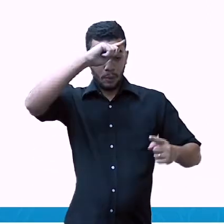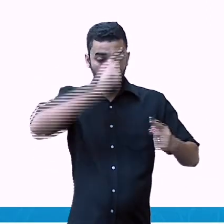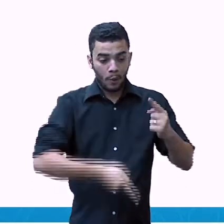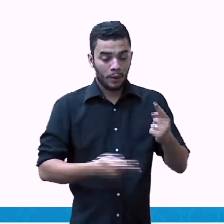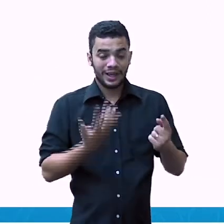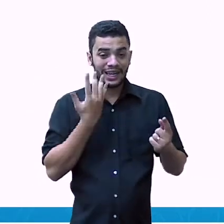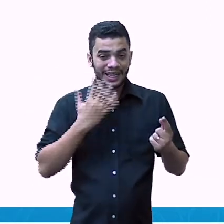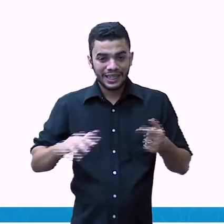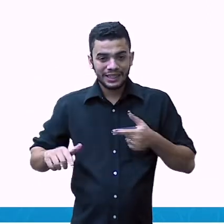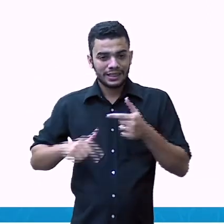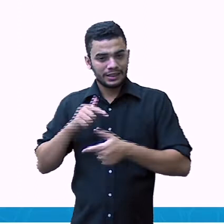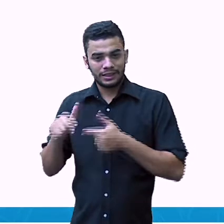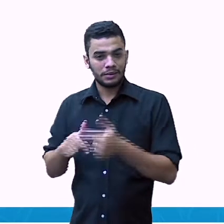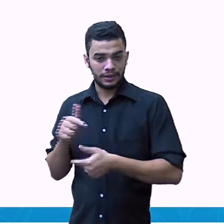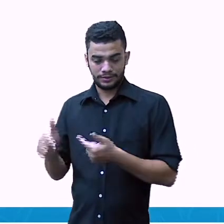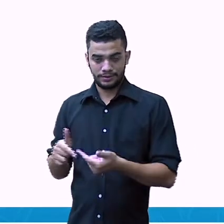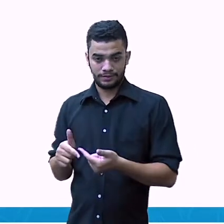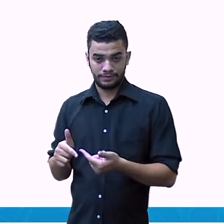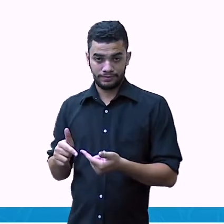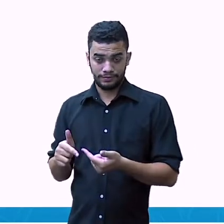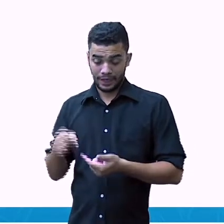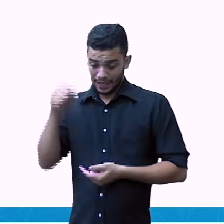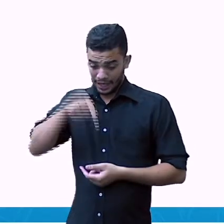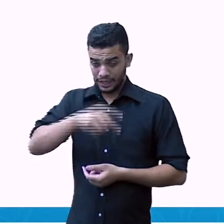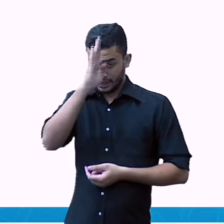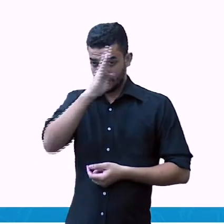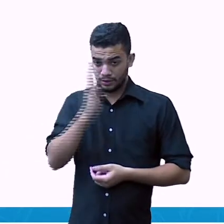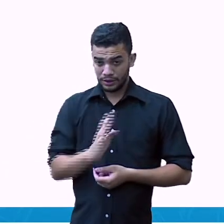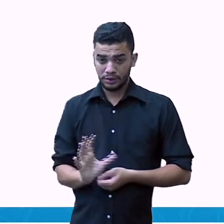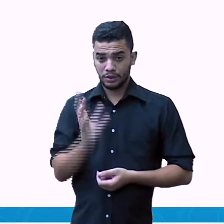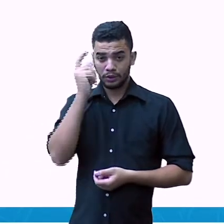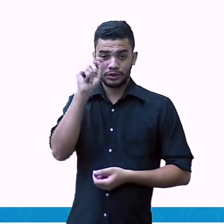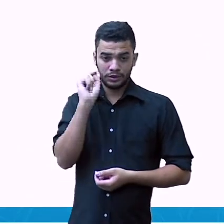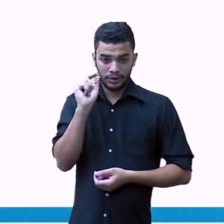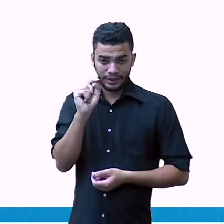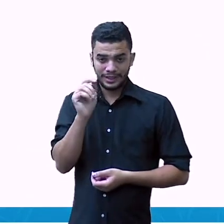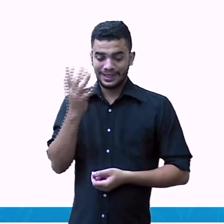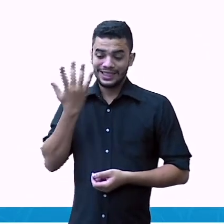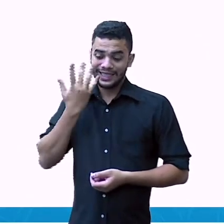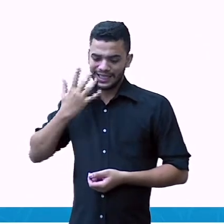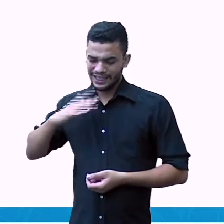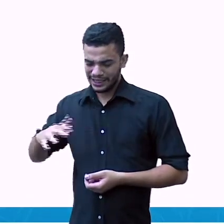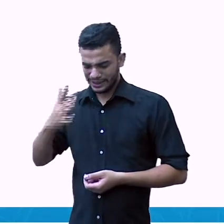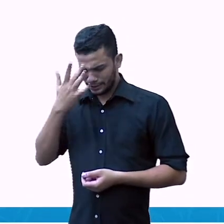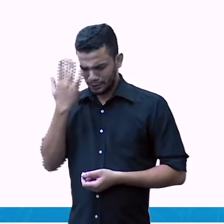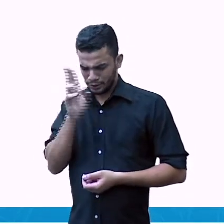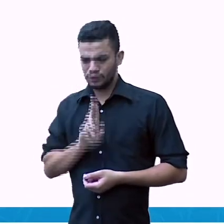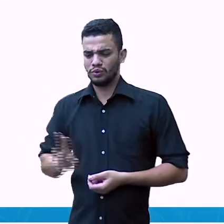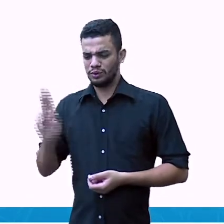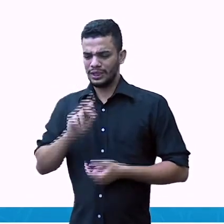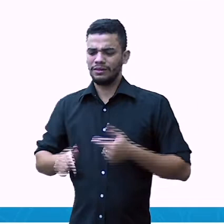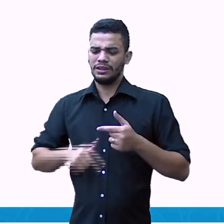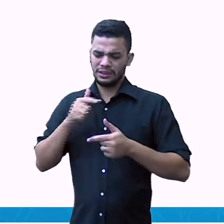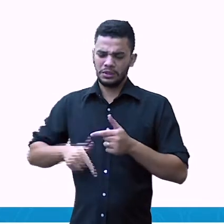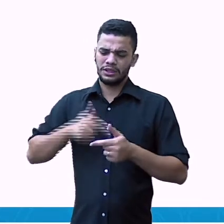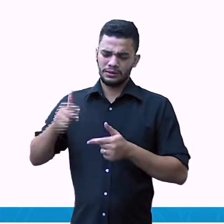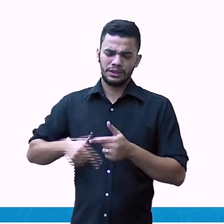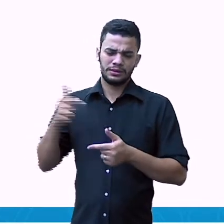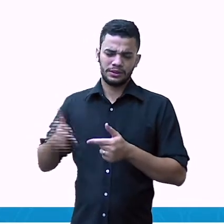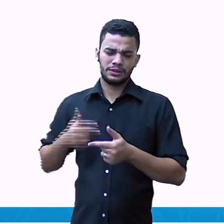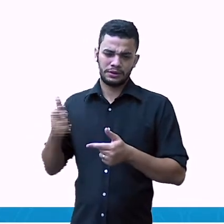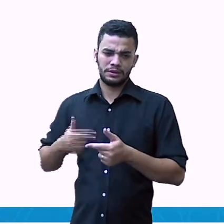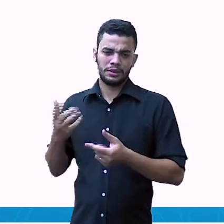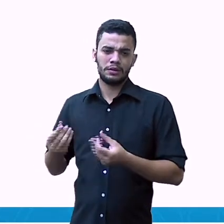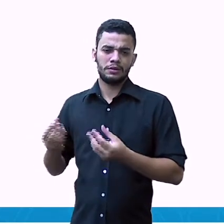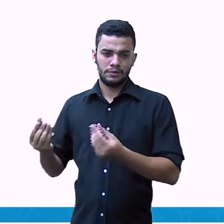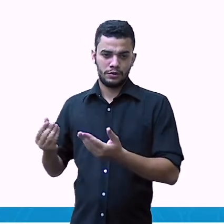utilizavam crianças como operários. De lá para cá, foram criadas leis internacionais e brasileiras que proibiram o